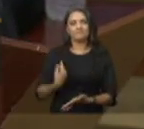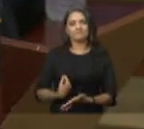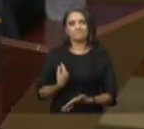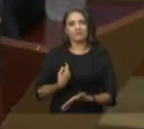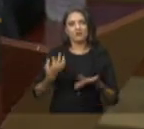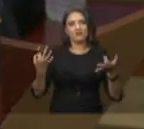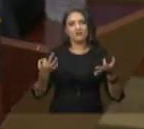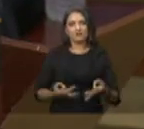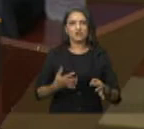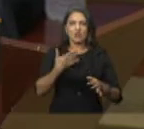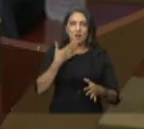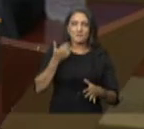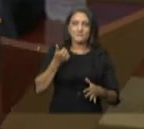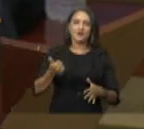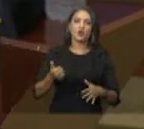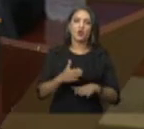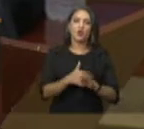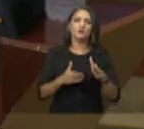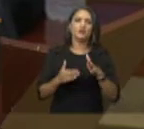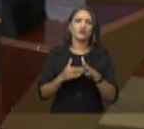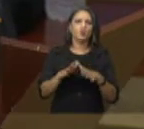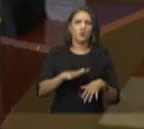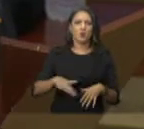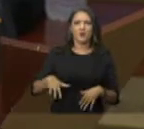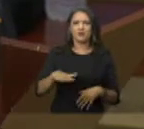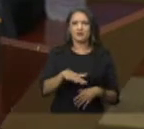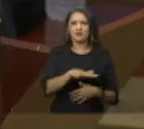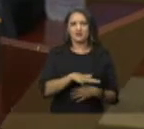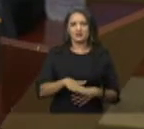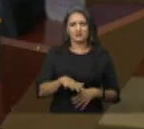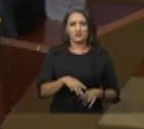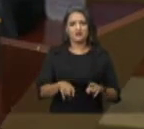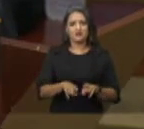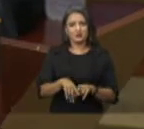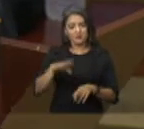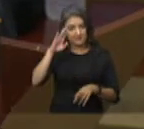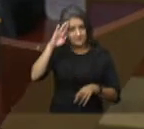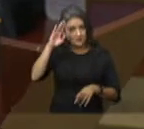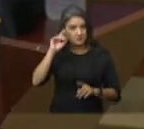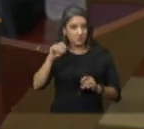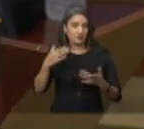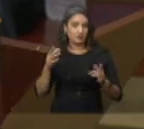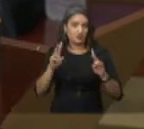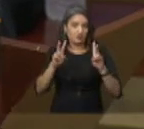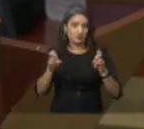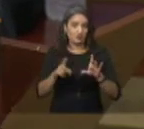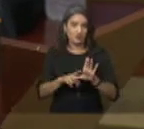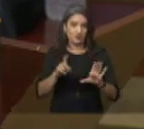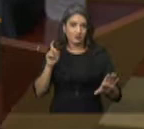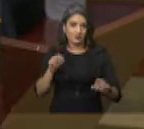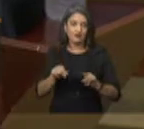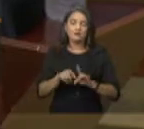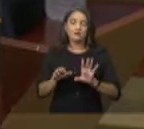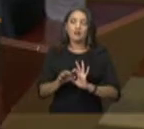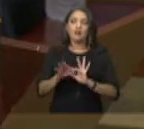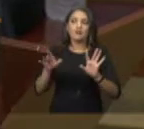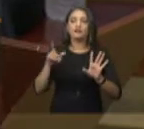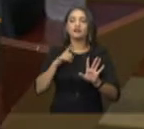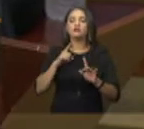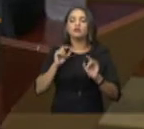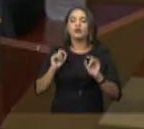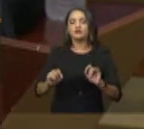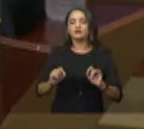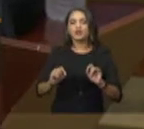em todas as suas Vertentes E especialmente naquela que diz respeito à Independência e a liberdade para conduzir